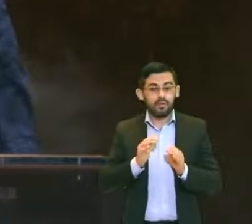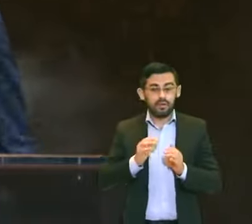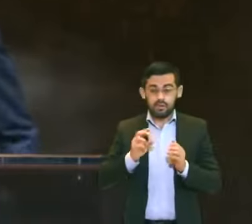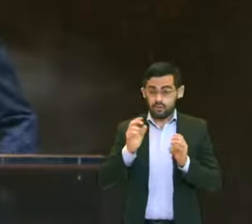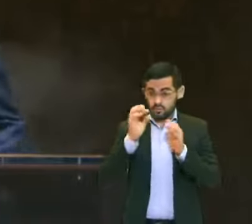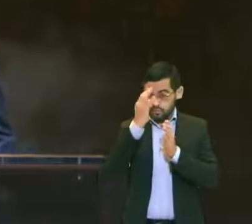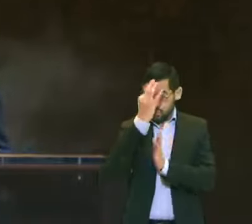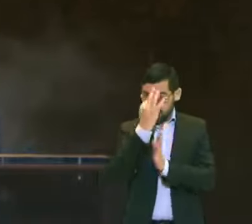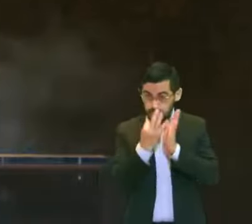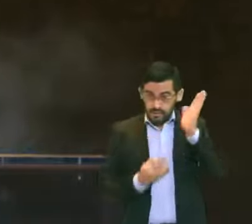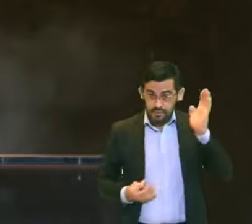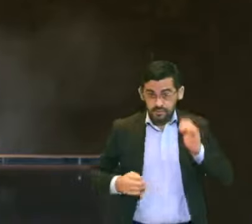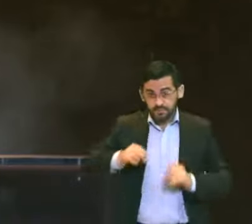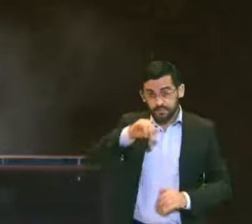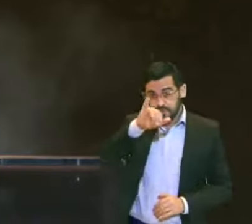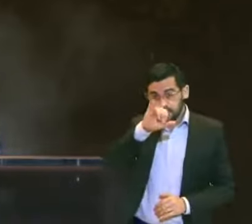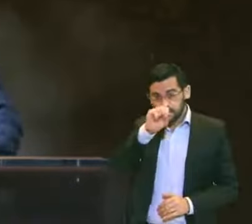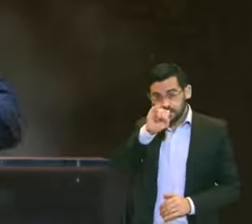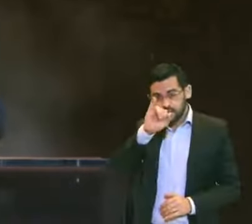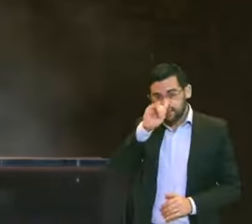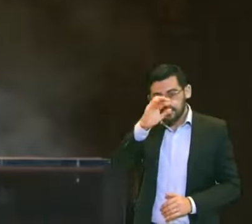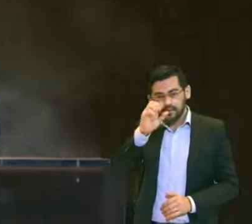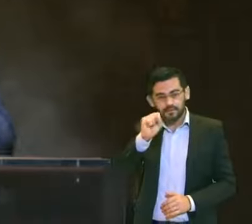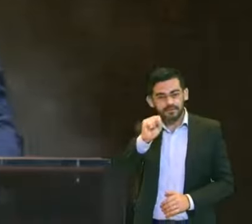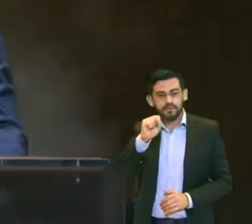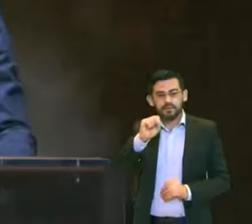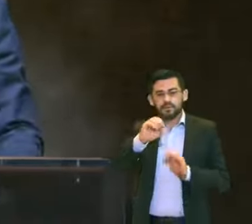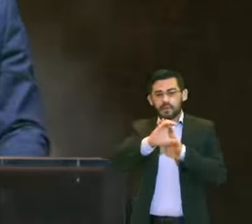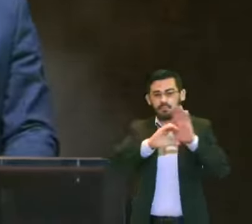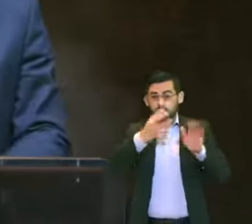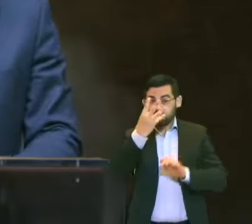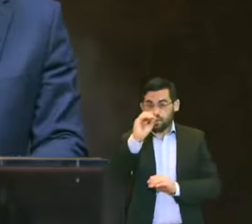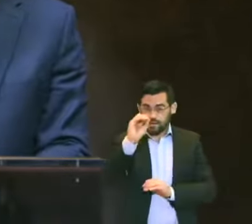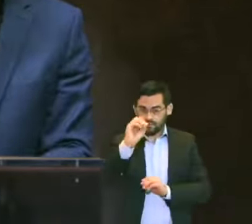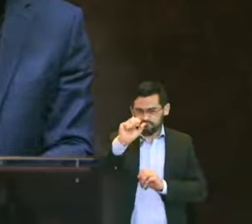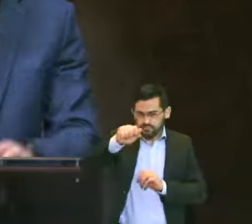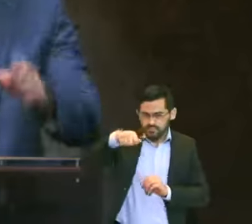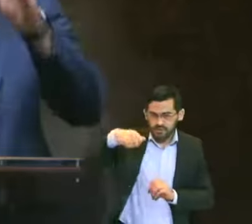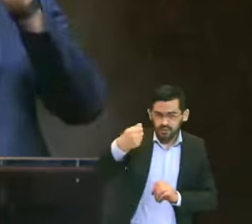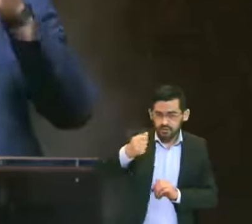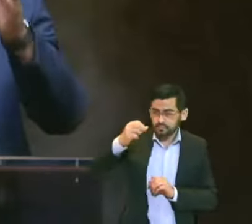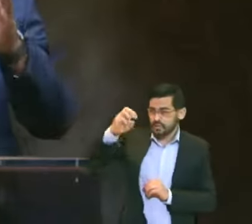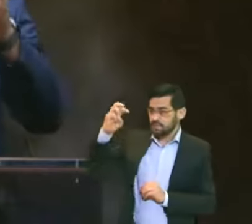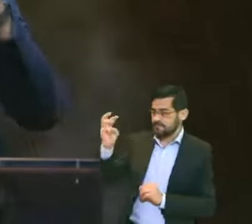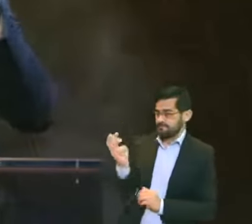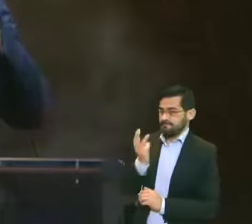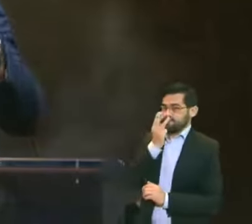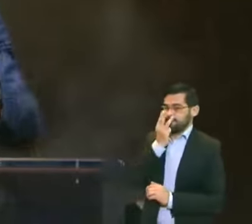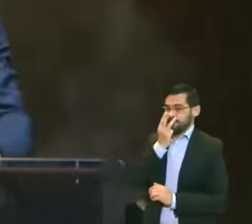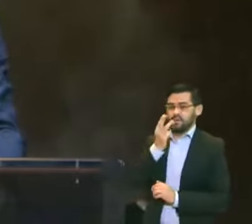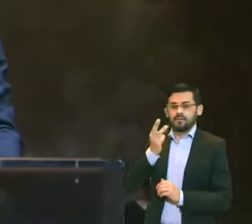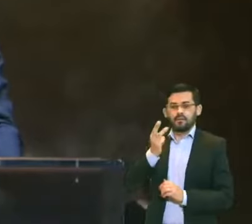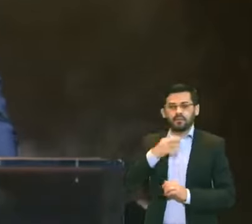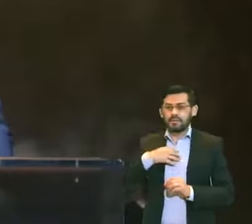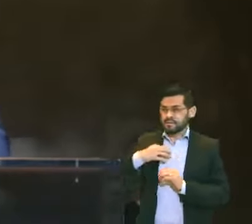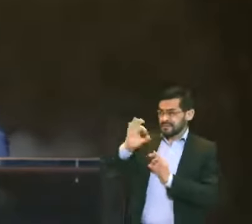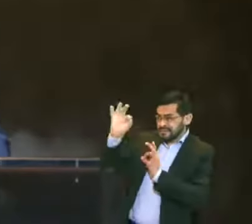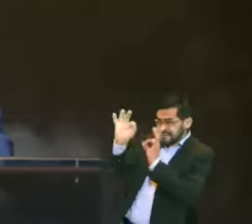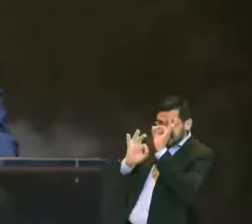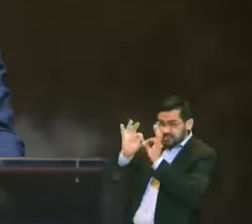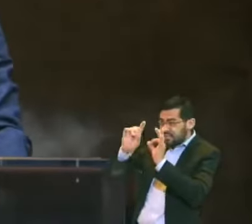Isaías 40, e nesse texto temos falado a respeito do tratamento de Deus para